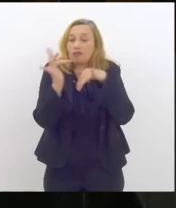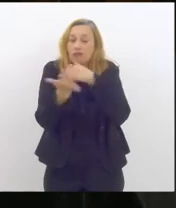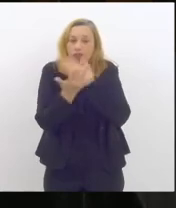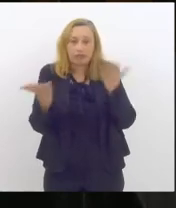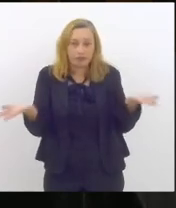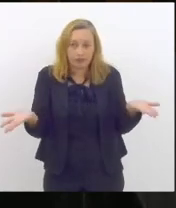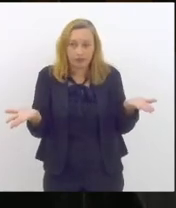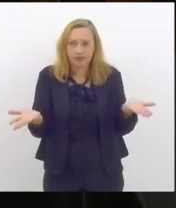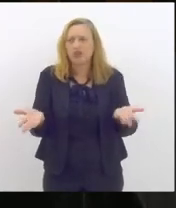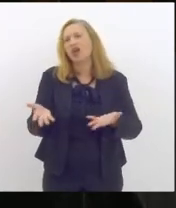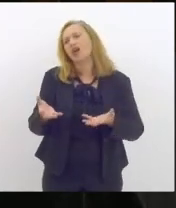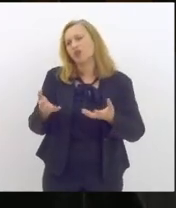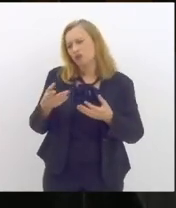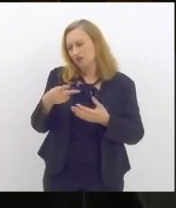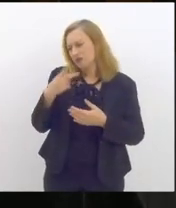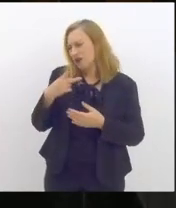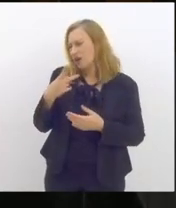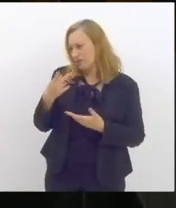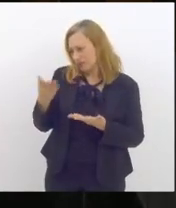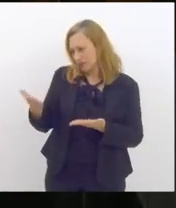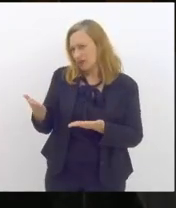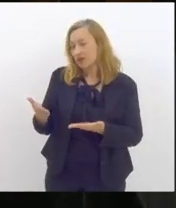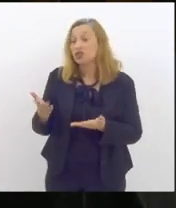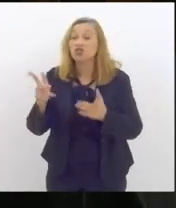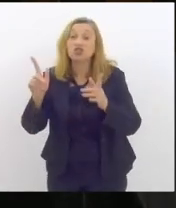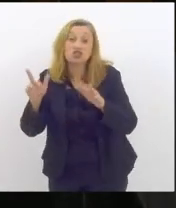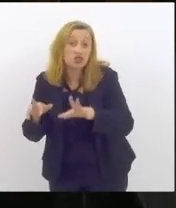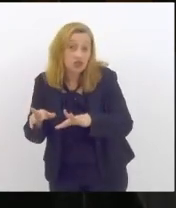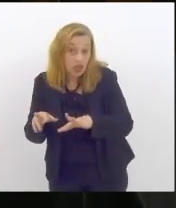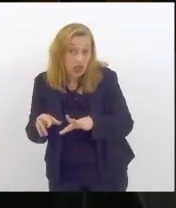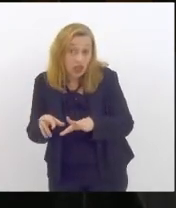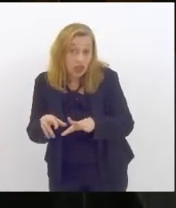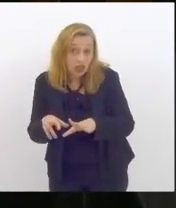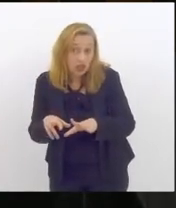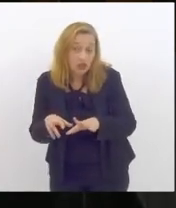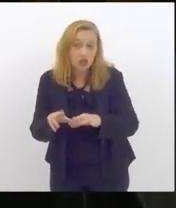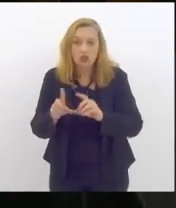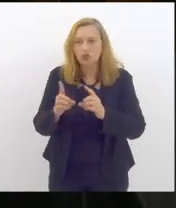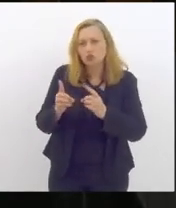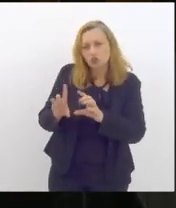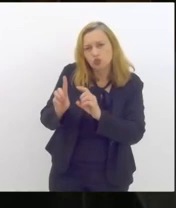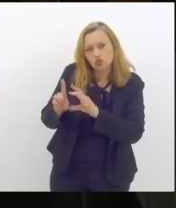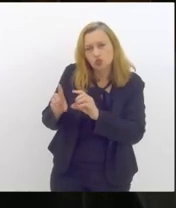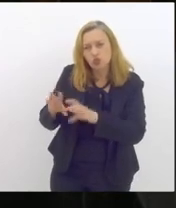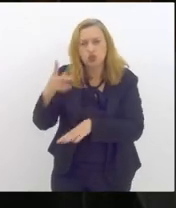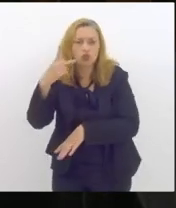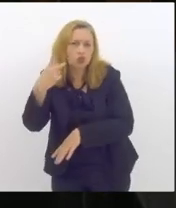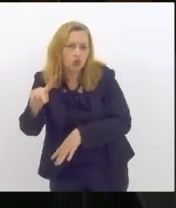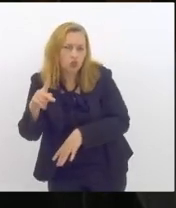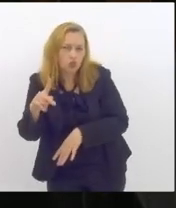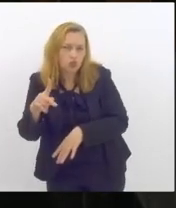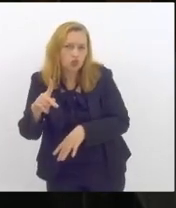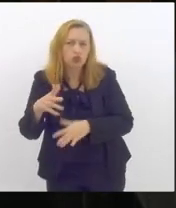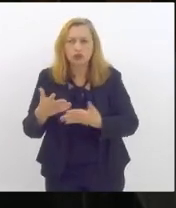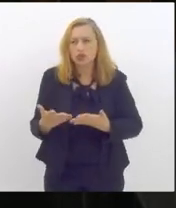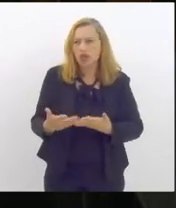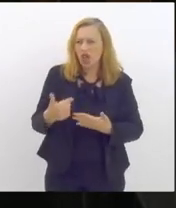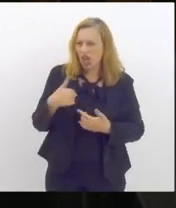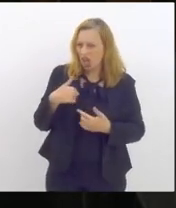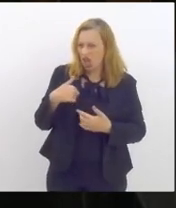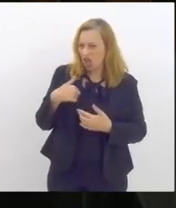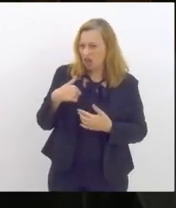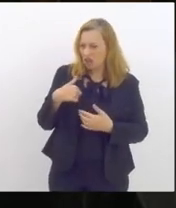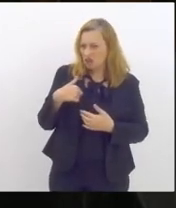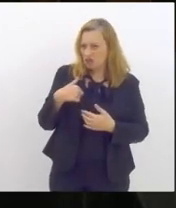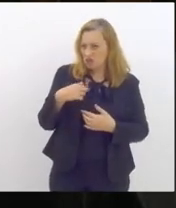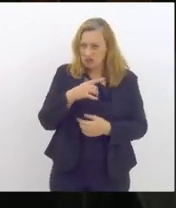sociais só queria deixar um recado para ele que diferente dos discípulos dele diferente dos asseclas dele eu não vou